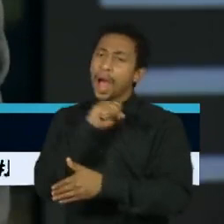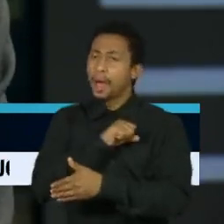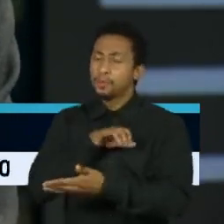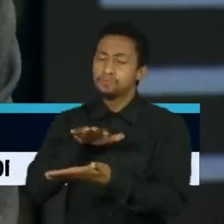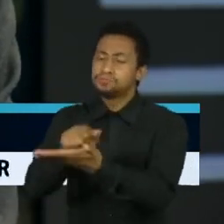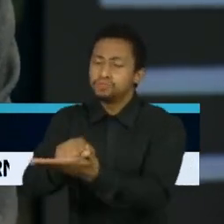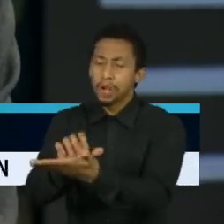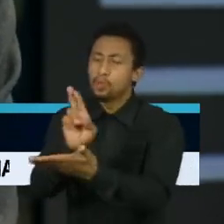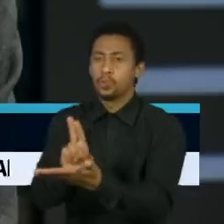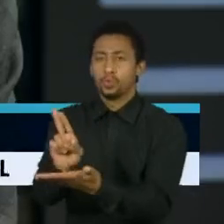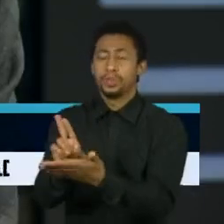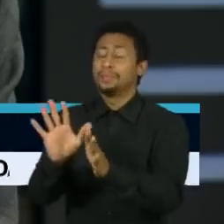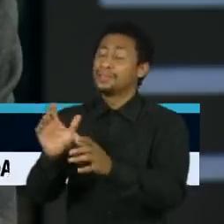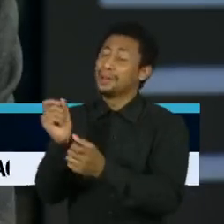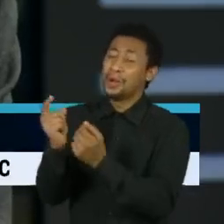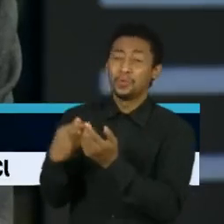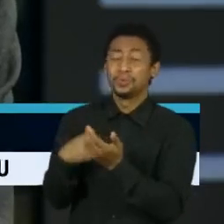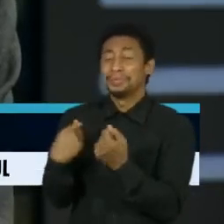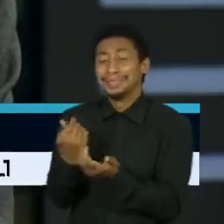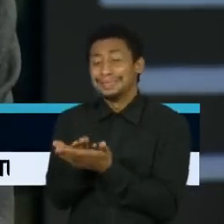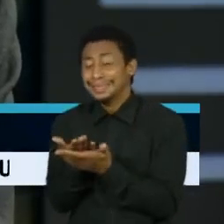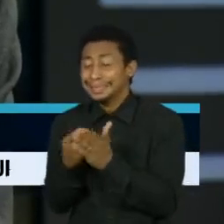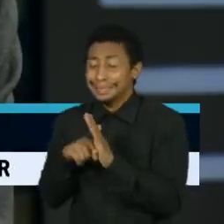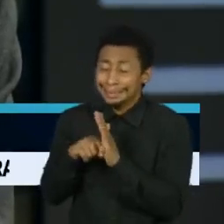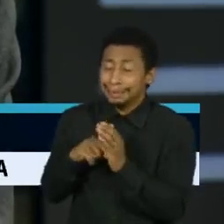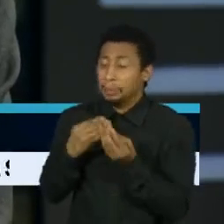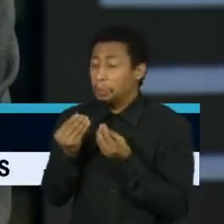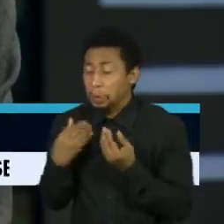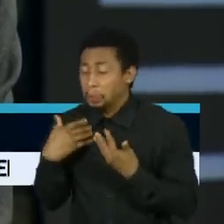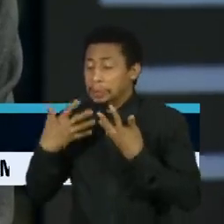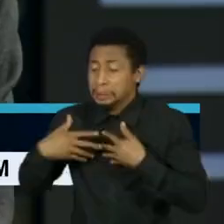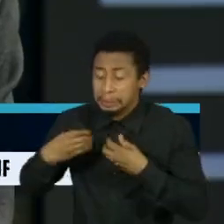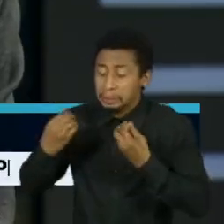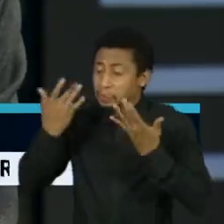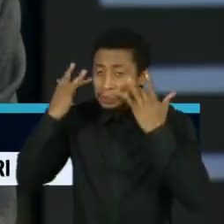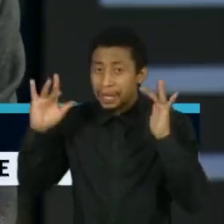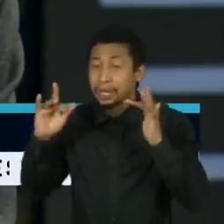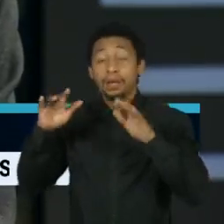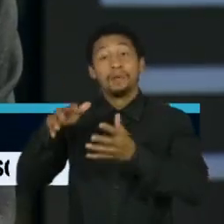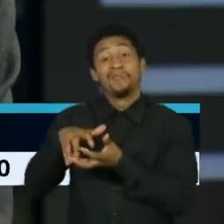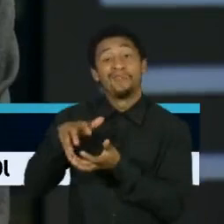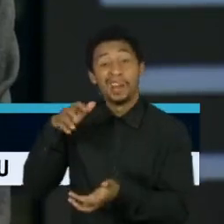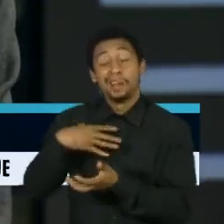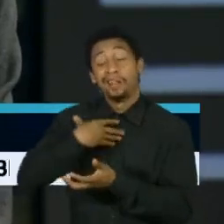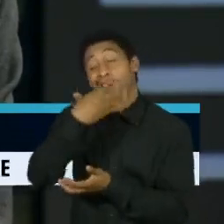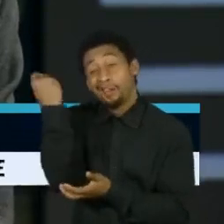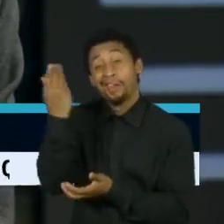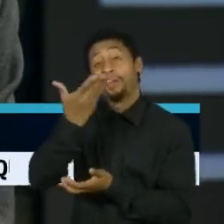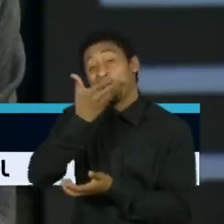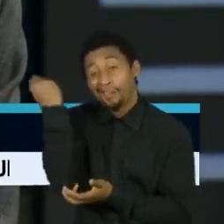que vai ter que estudar um pouco, vai ter que entender. Tem gente mais velha que esquece, não vai usar